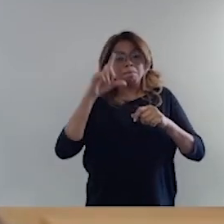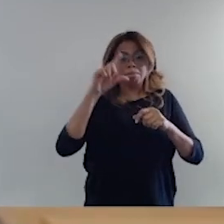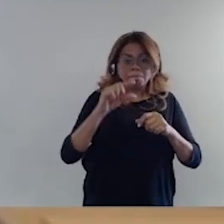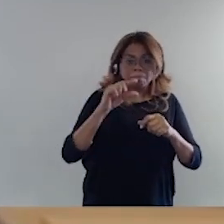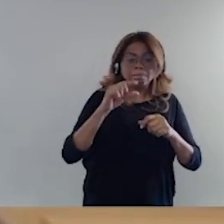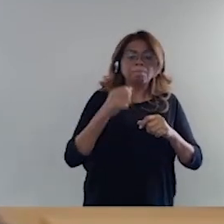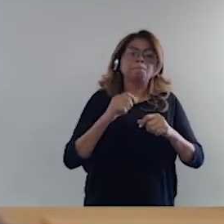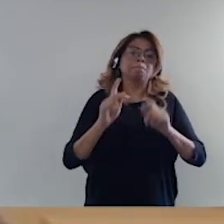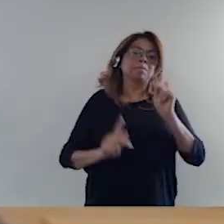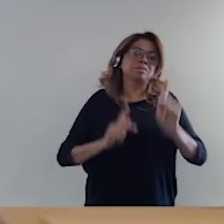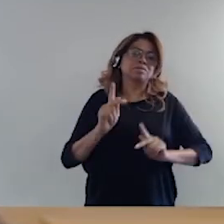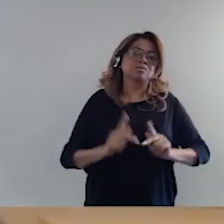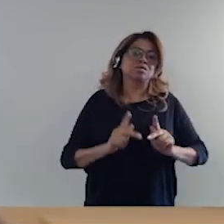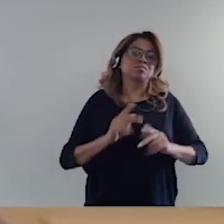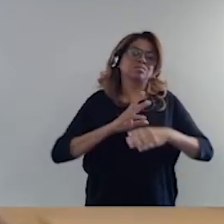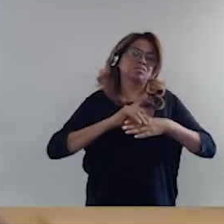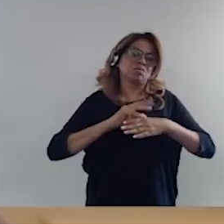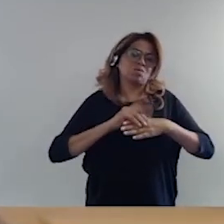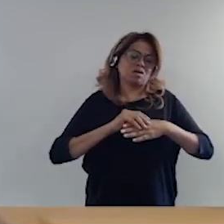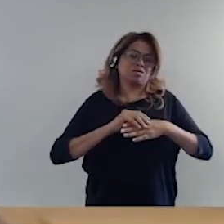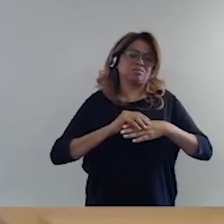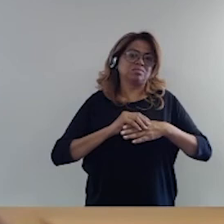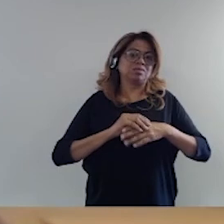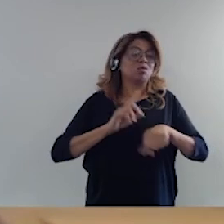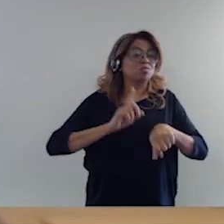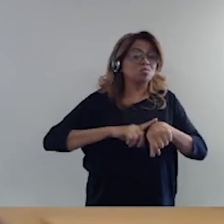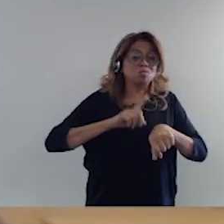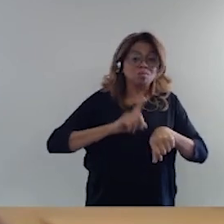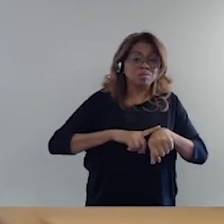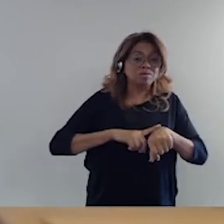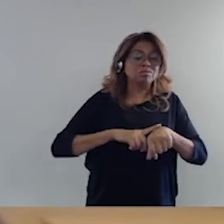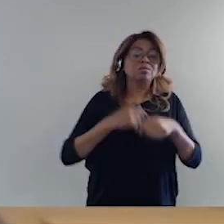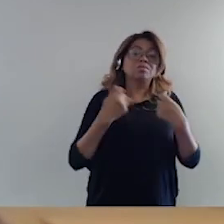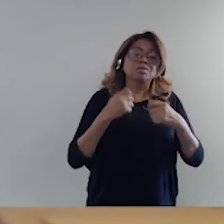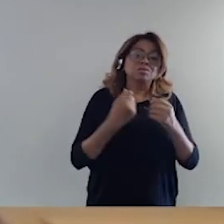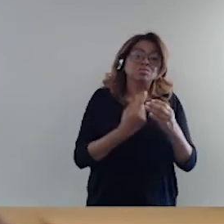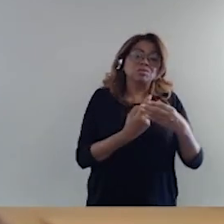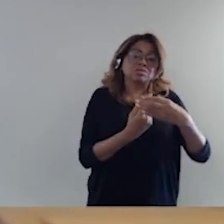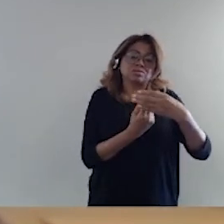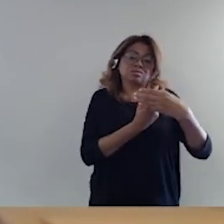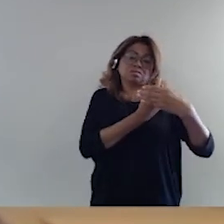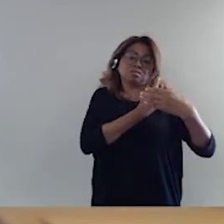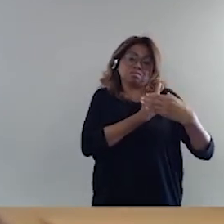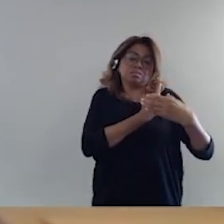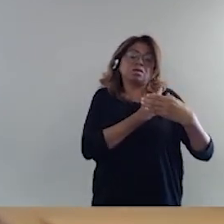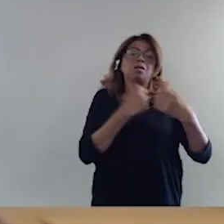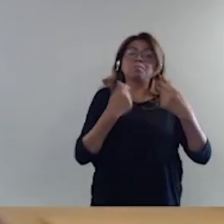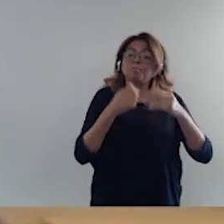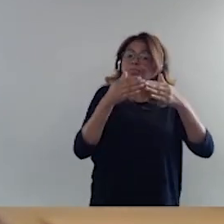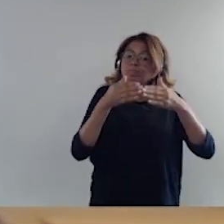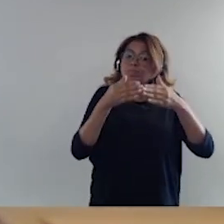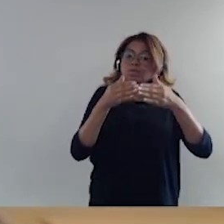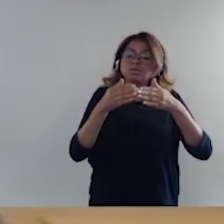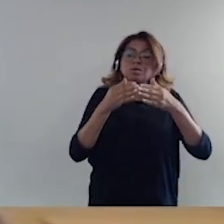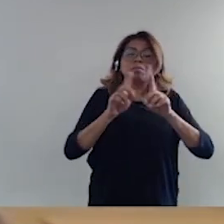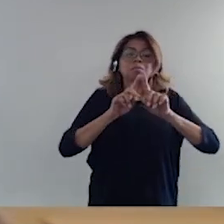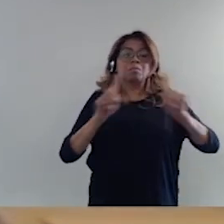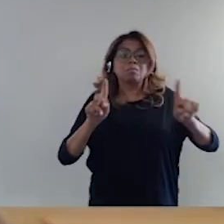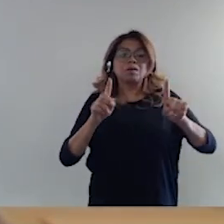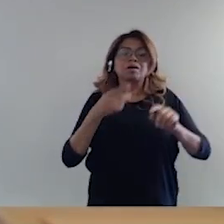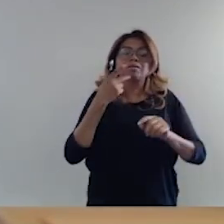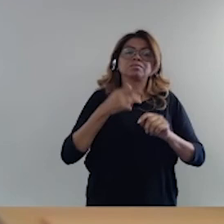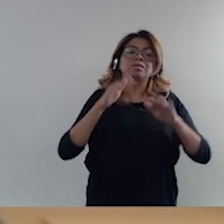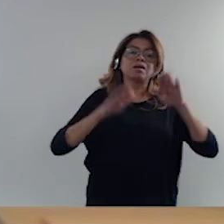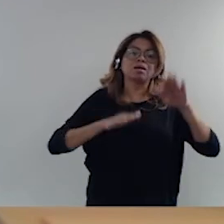E, portanto, no momento em que se recomendava o isolamento social, a política pública de convocação das pessoas